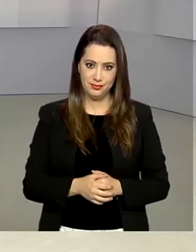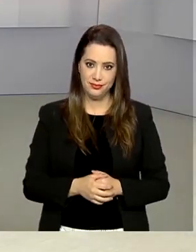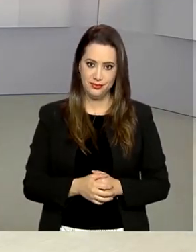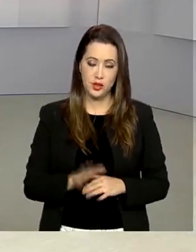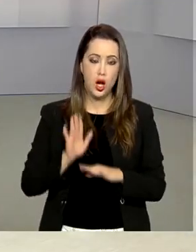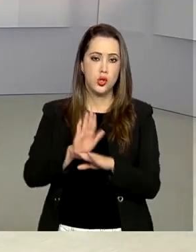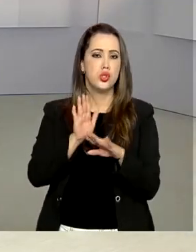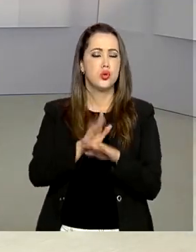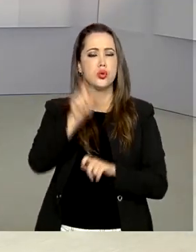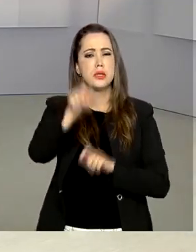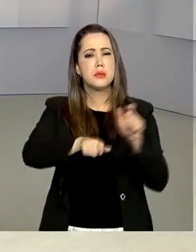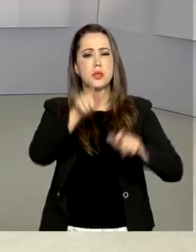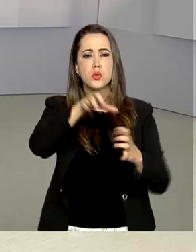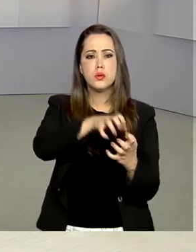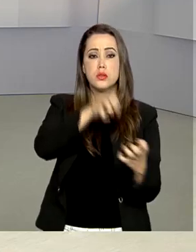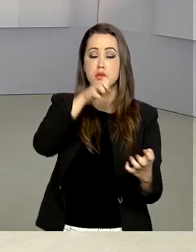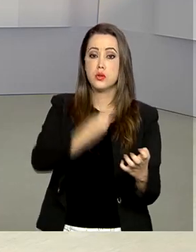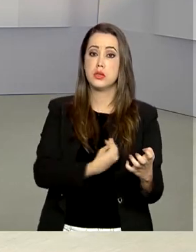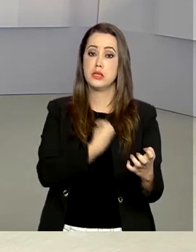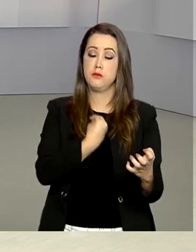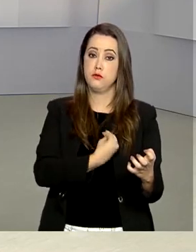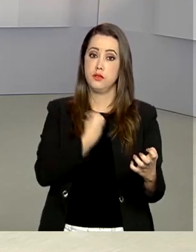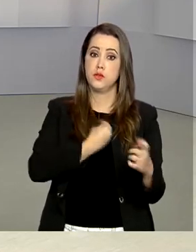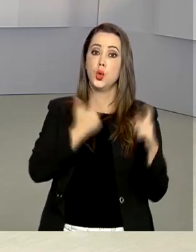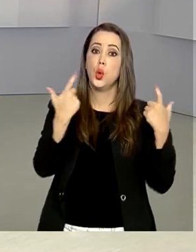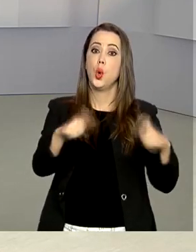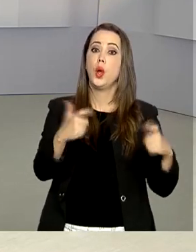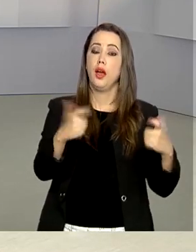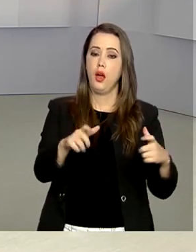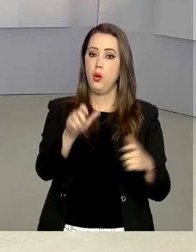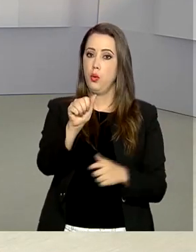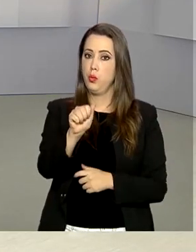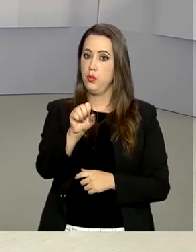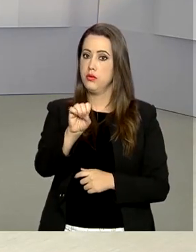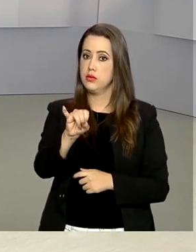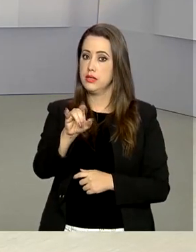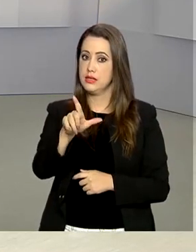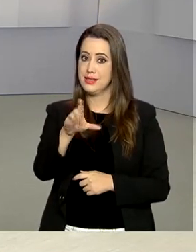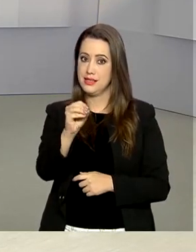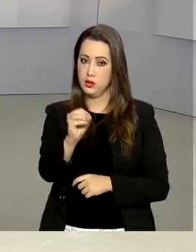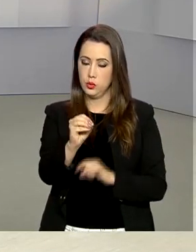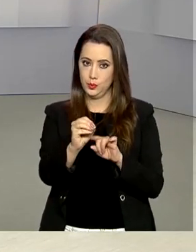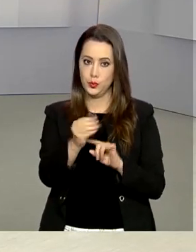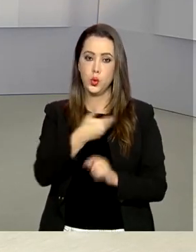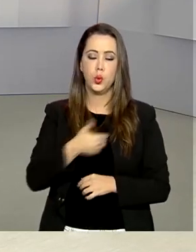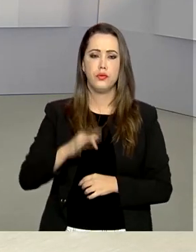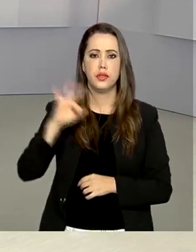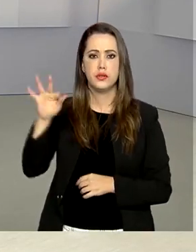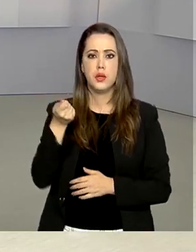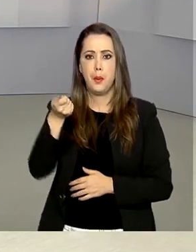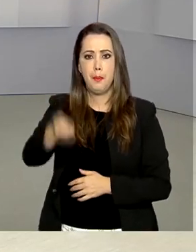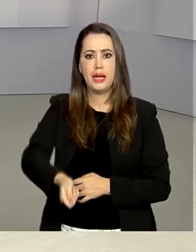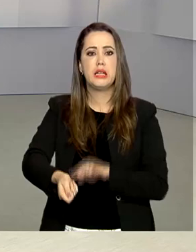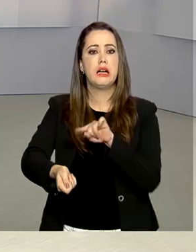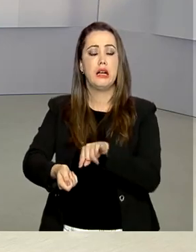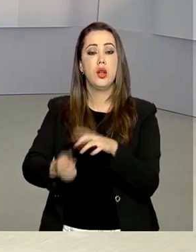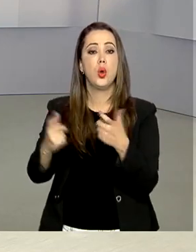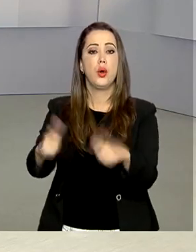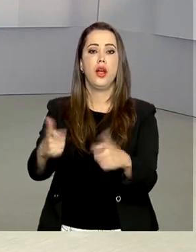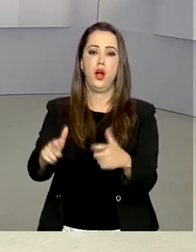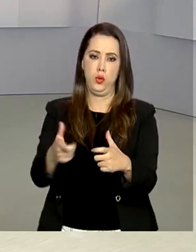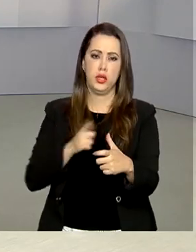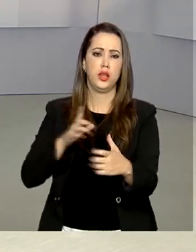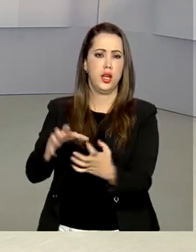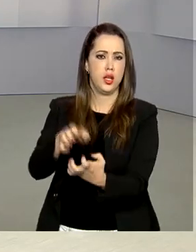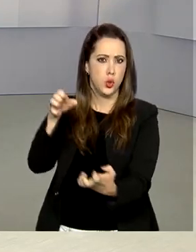Ajuda aos idosos que vivem em asilos. A União vai repassar às instituições de longa permanência para idosos